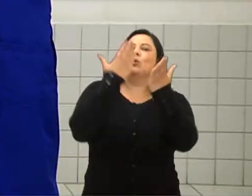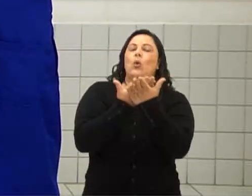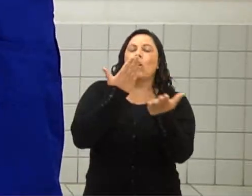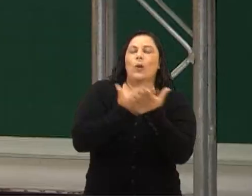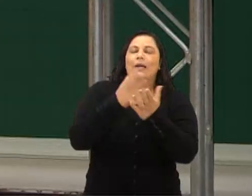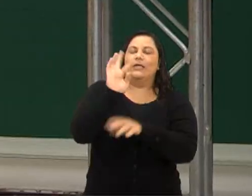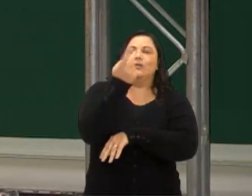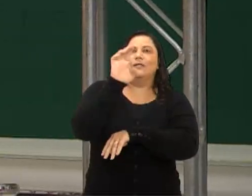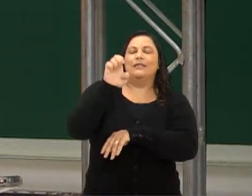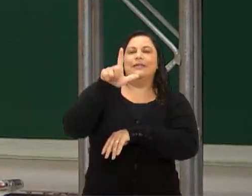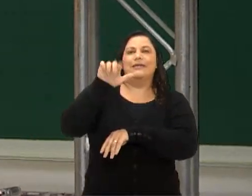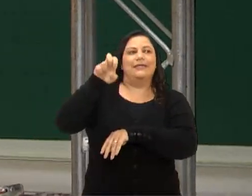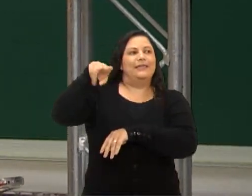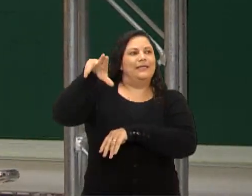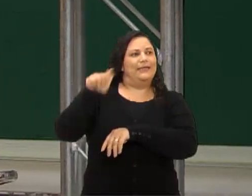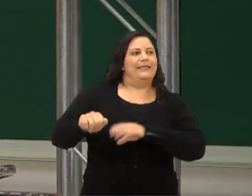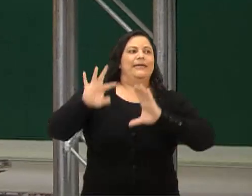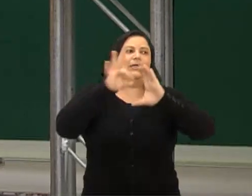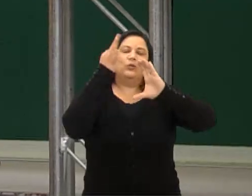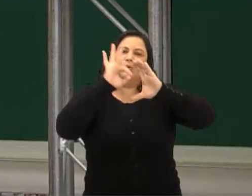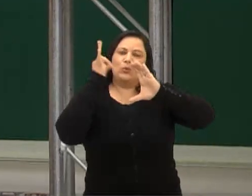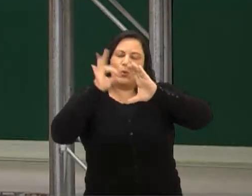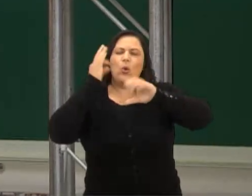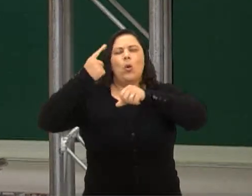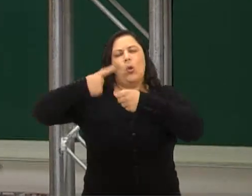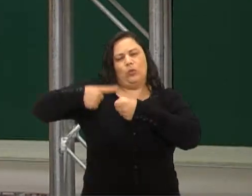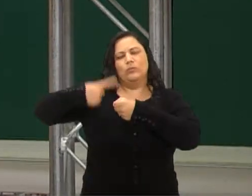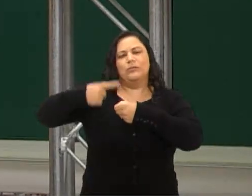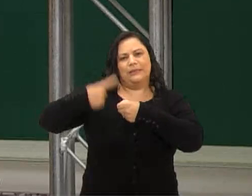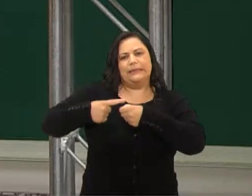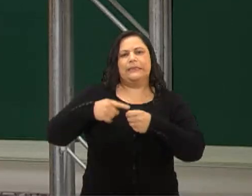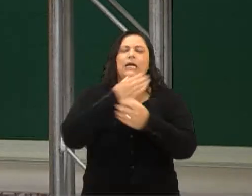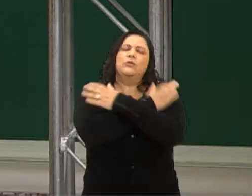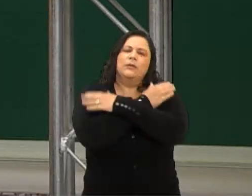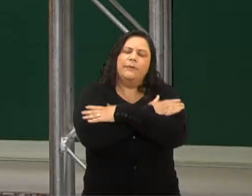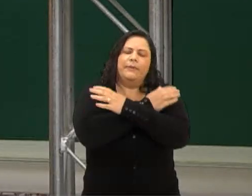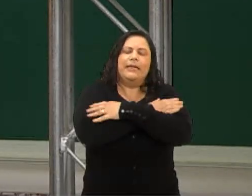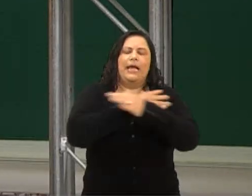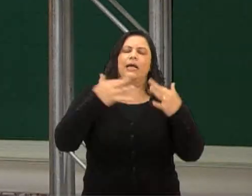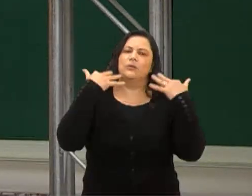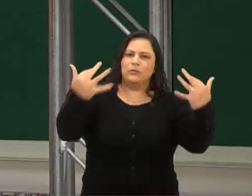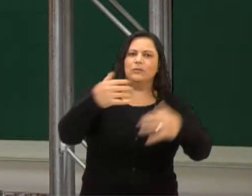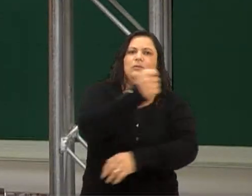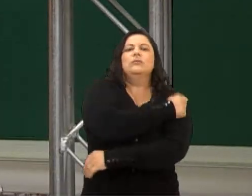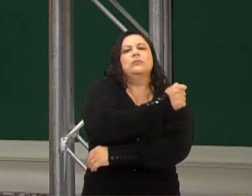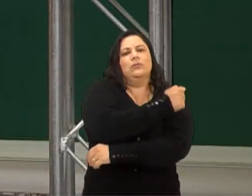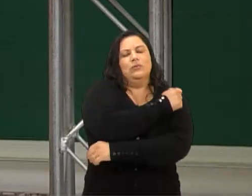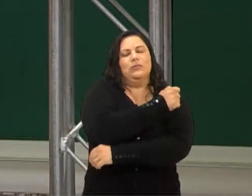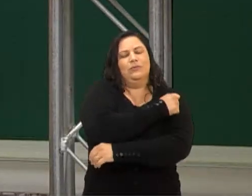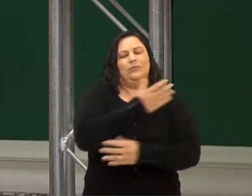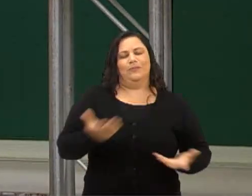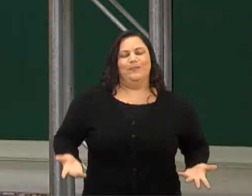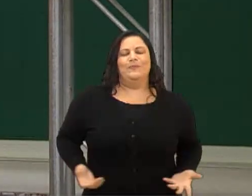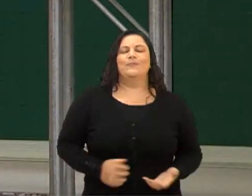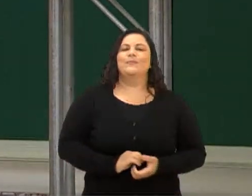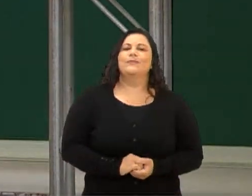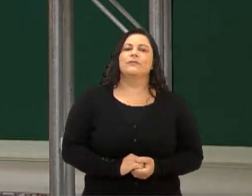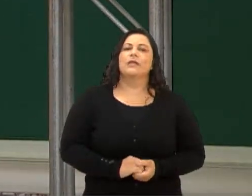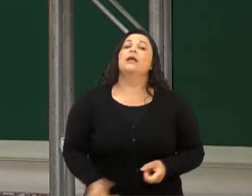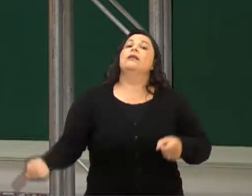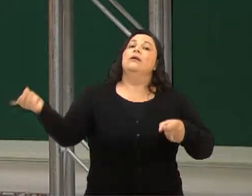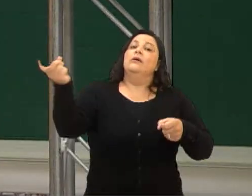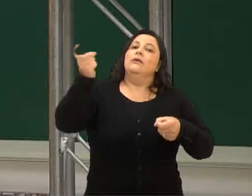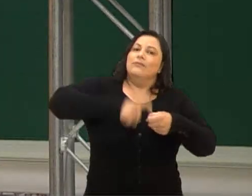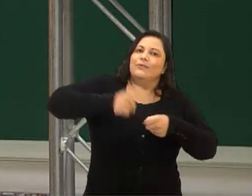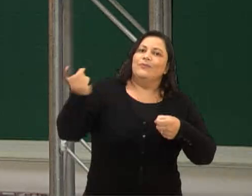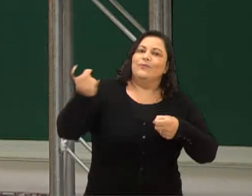município de Colombo, João Ribeiro de Camargo. Aquele abraço para os alunos que estão aí também assistindo e acompanhando as aulas, né, pessoal? Podemos retornar aqui,